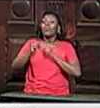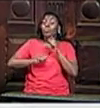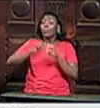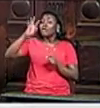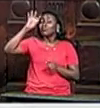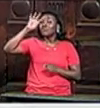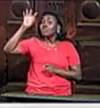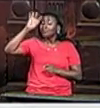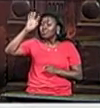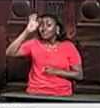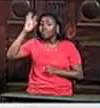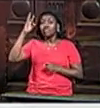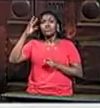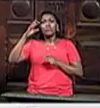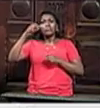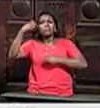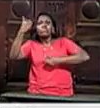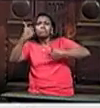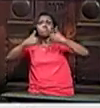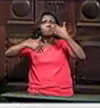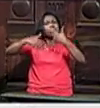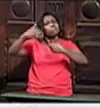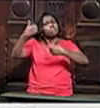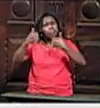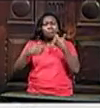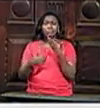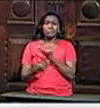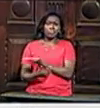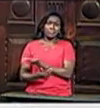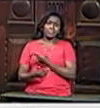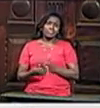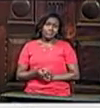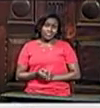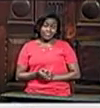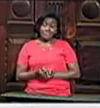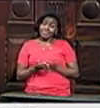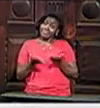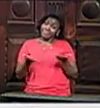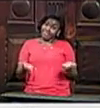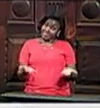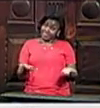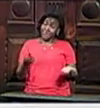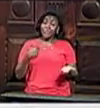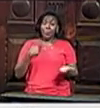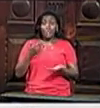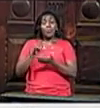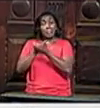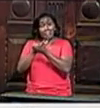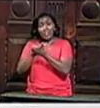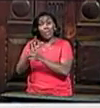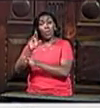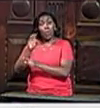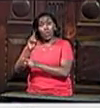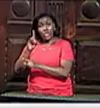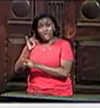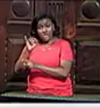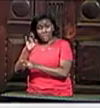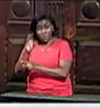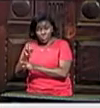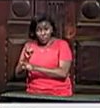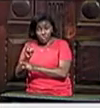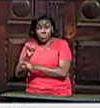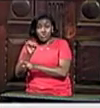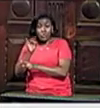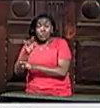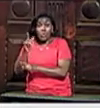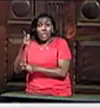que movem que move rodrigo neves para o segundo turno portanto quero cumprimentar o rodrigo não apenas pelo resultado